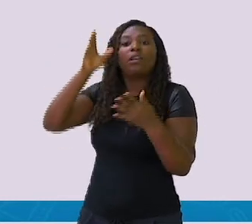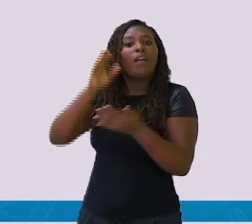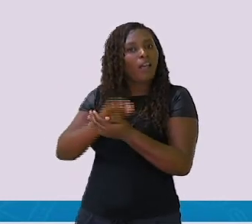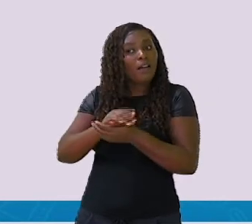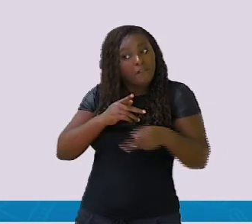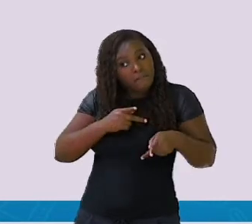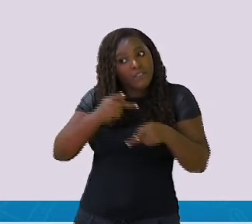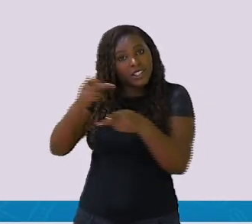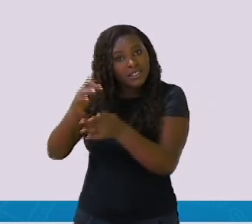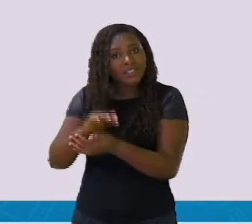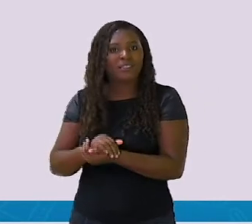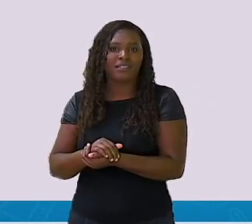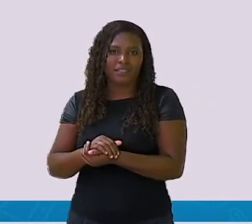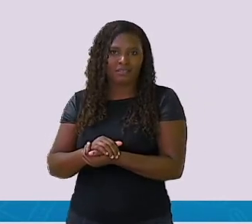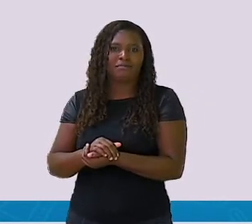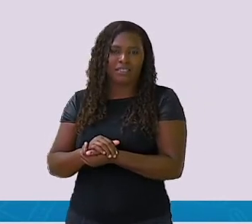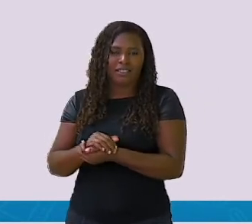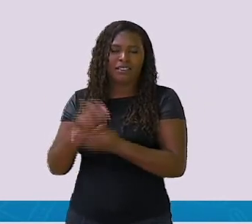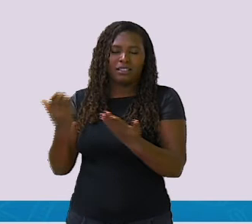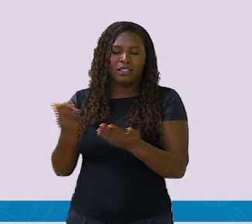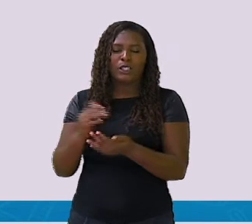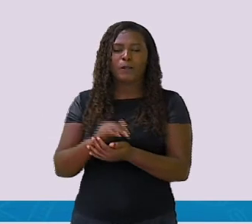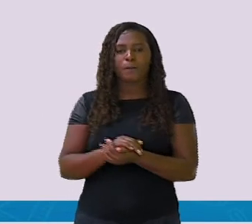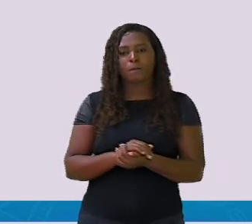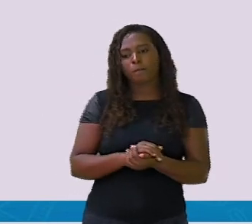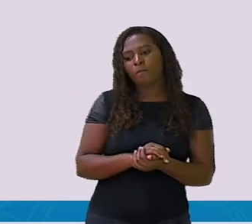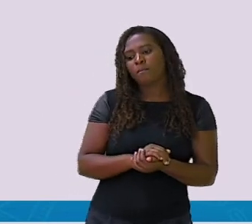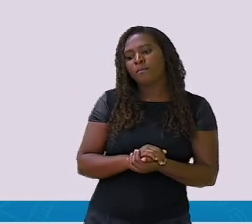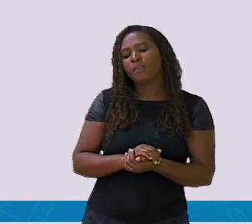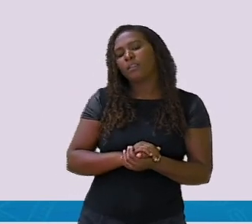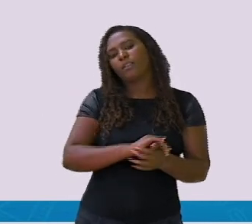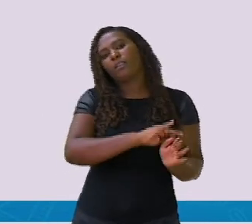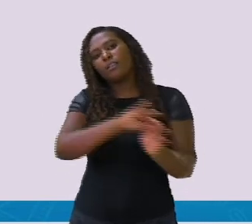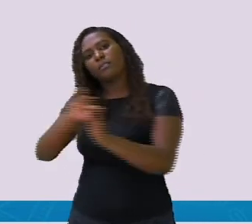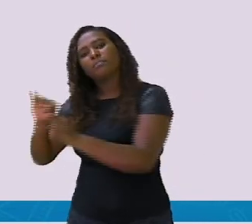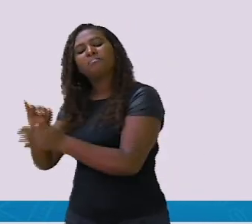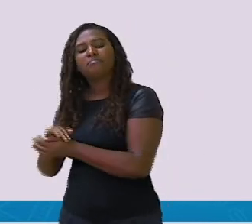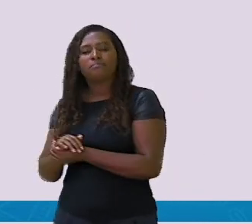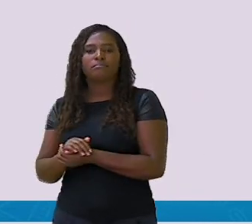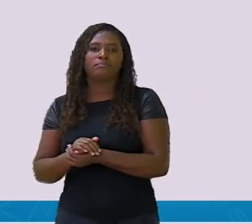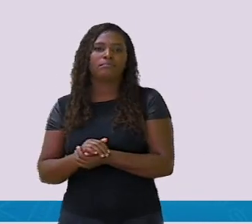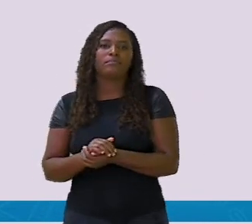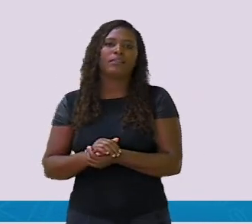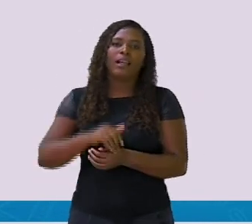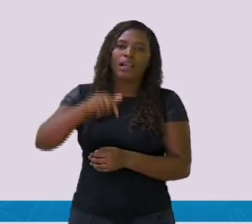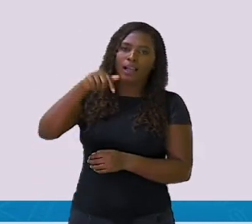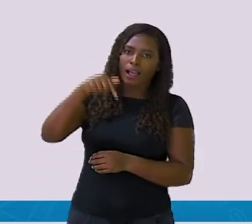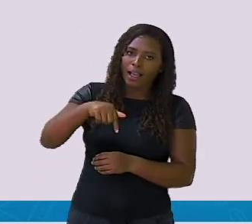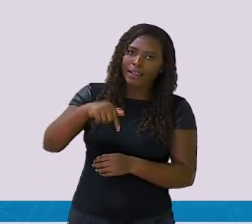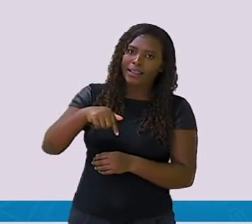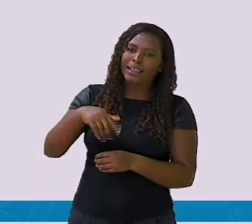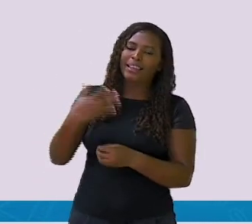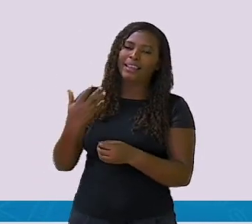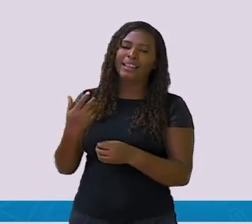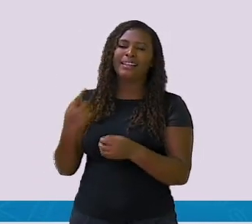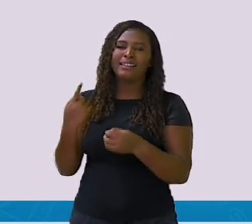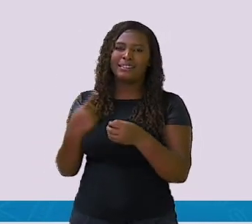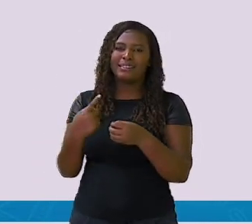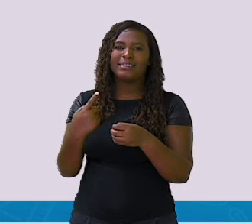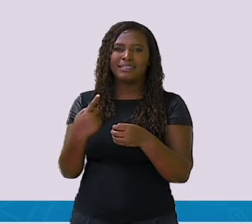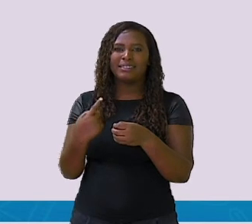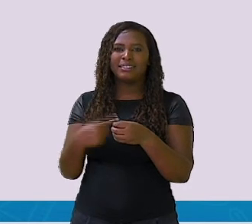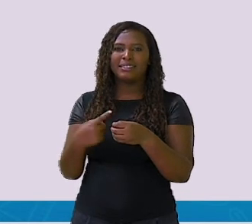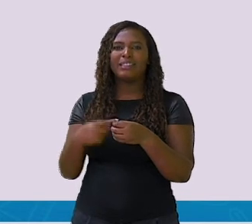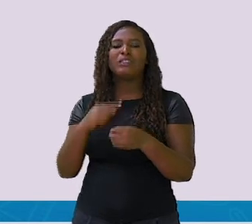museu é um lugar muito importante. Em Minas Gerais, a gente tem, por exemplo, o Museu da Cachaça, né? A gente